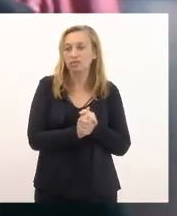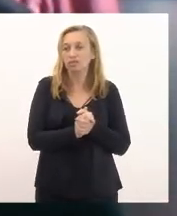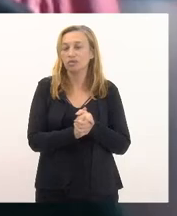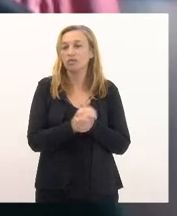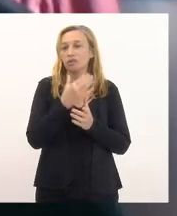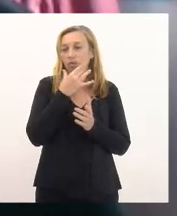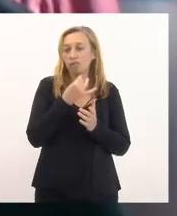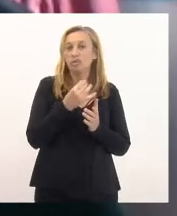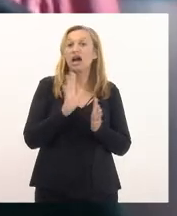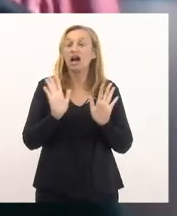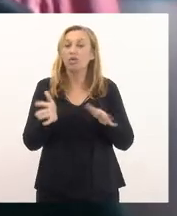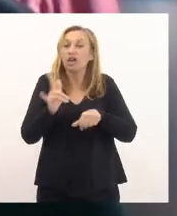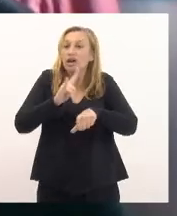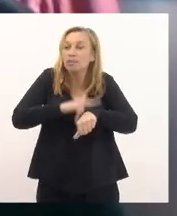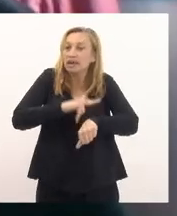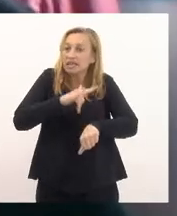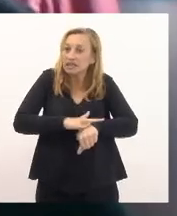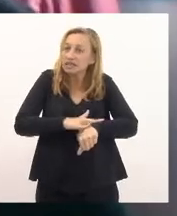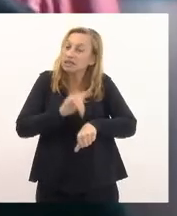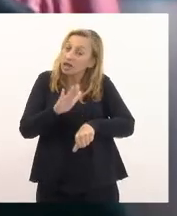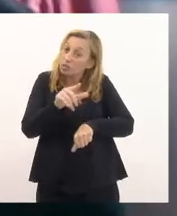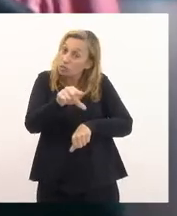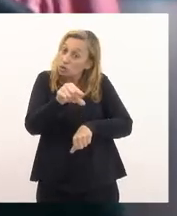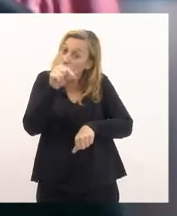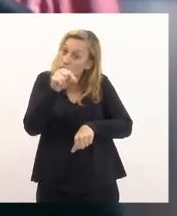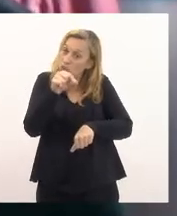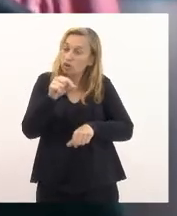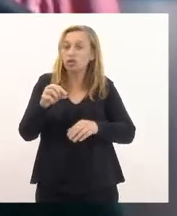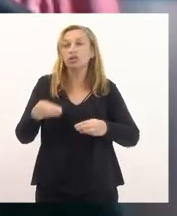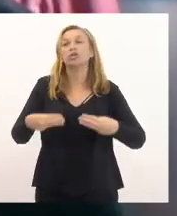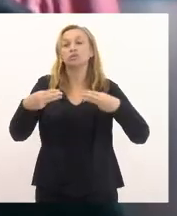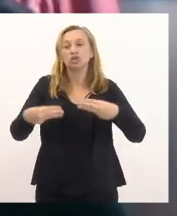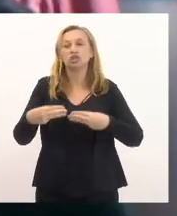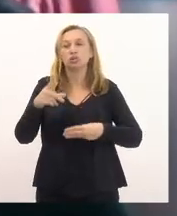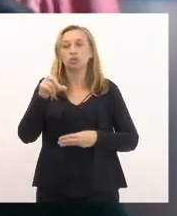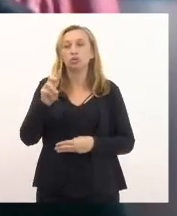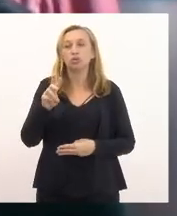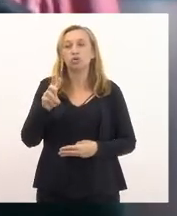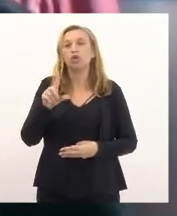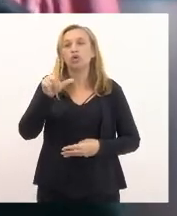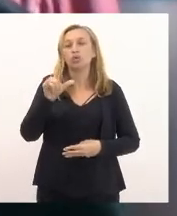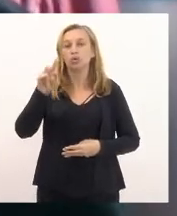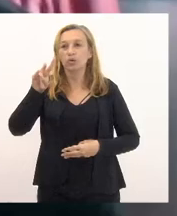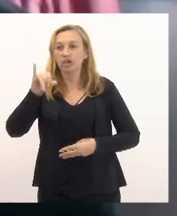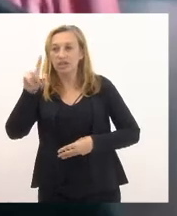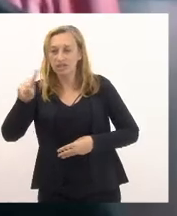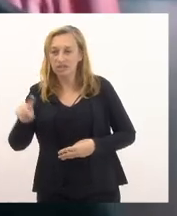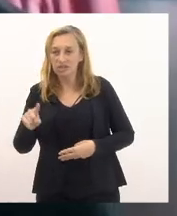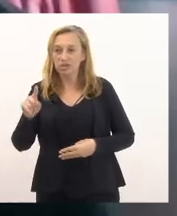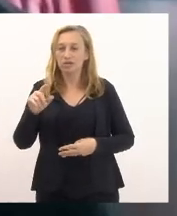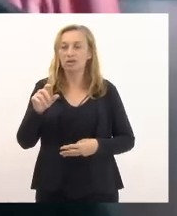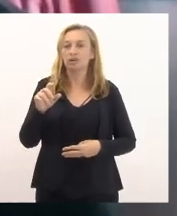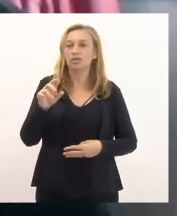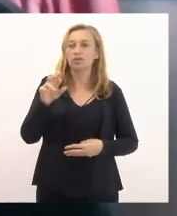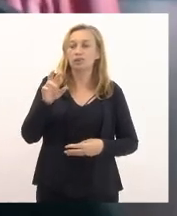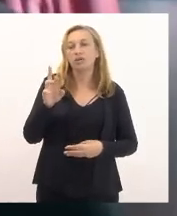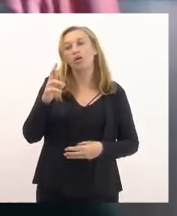específica dos banheiros, há uma decisão do ministro Luiz Roberto Barroso. Portanto,